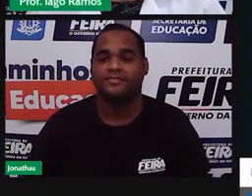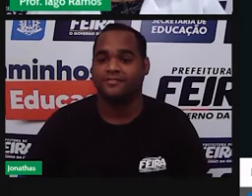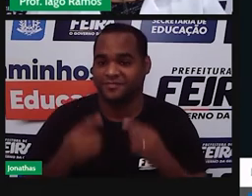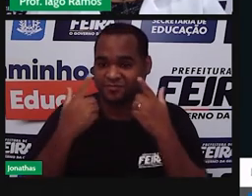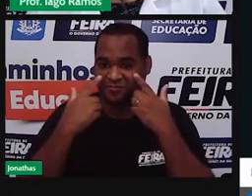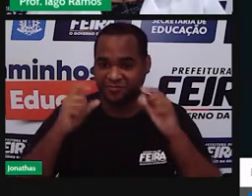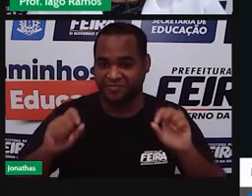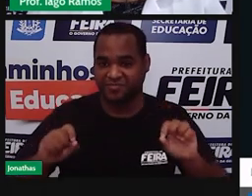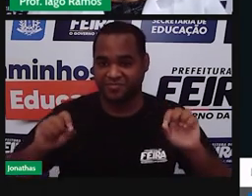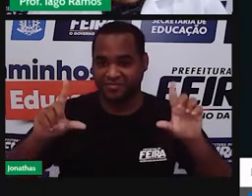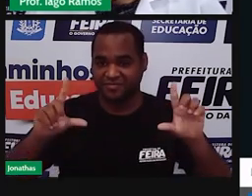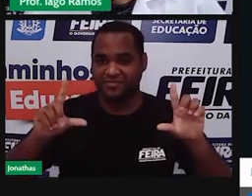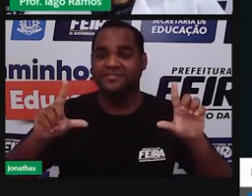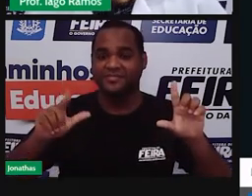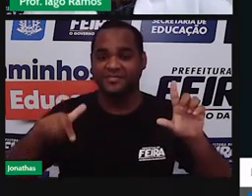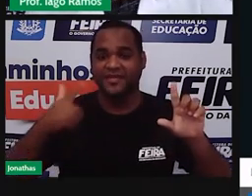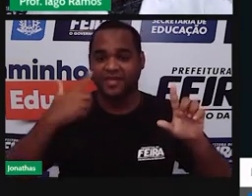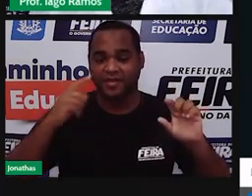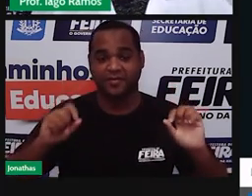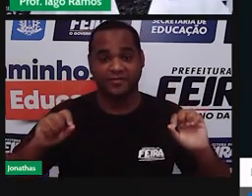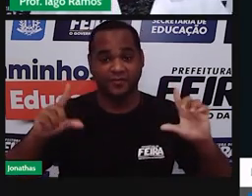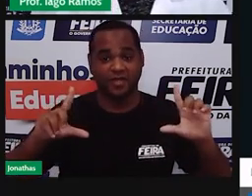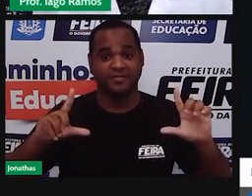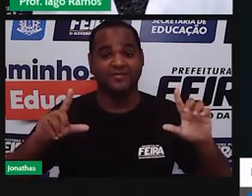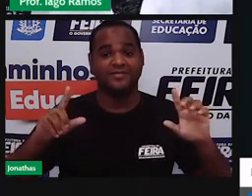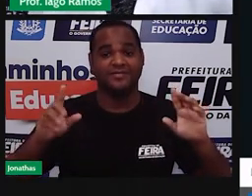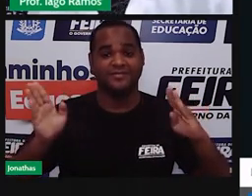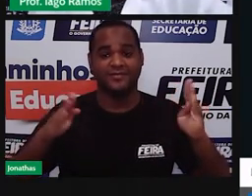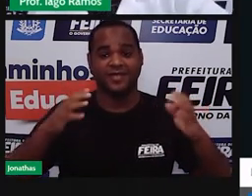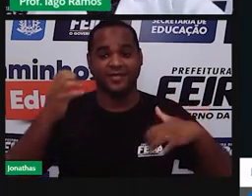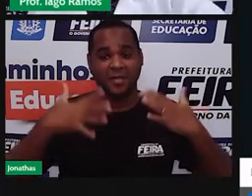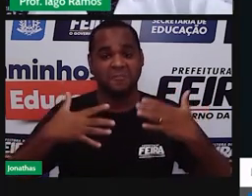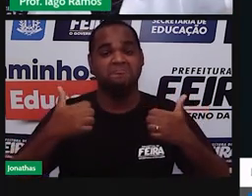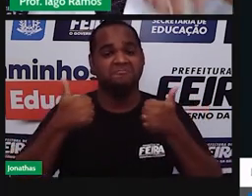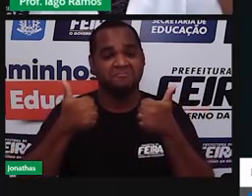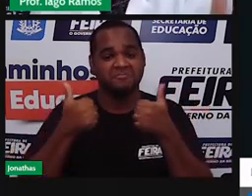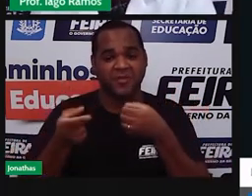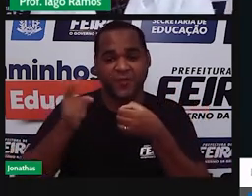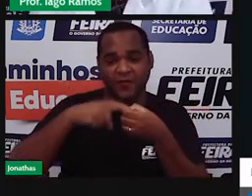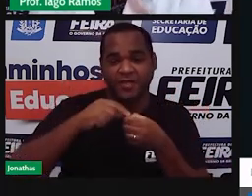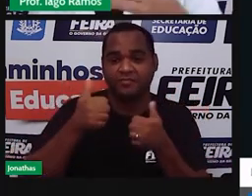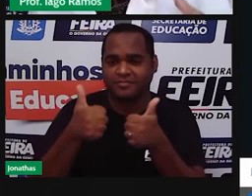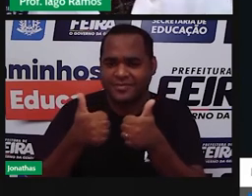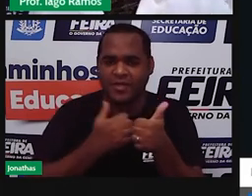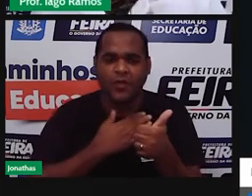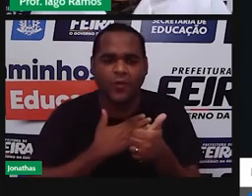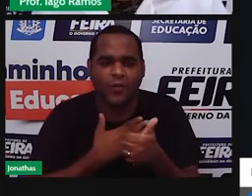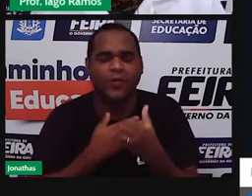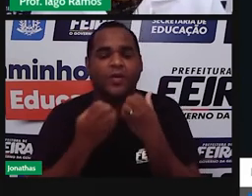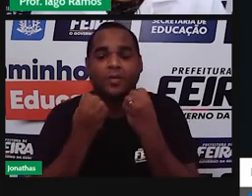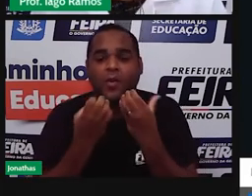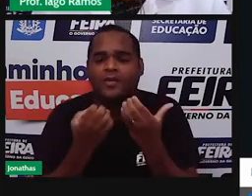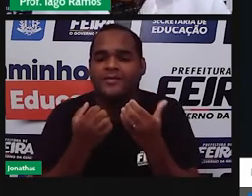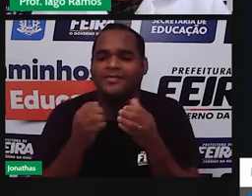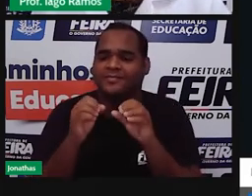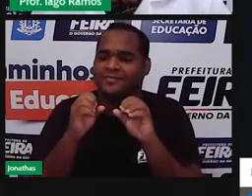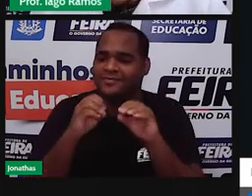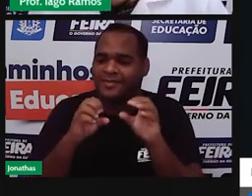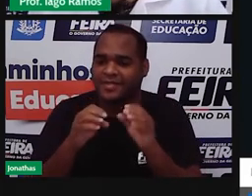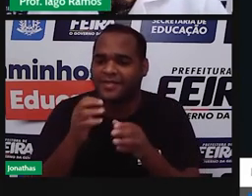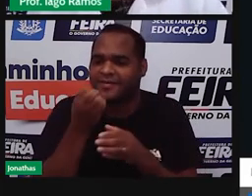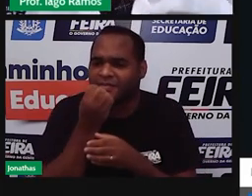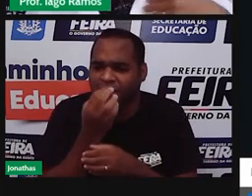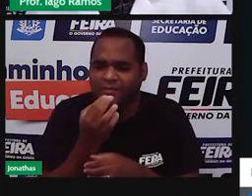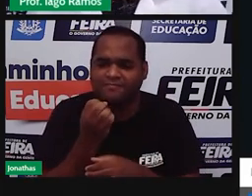Pronto, olha ele aqui. Já fomos ao quadro, já voltamos. Curtiu? Espero que sim. Para mim